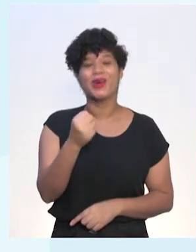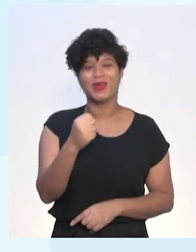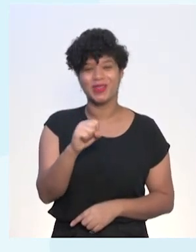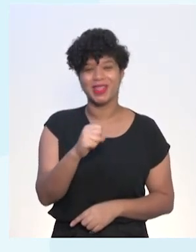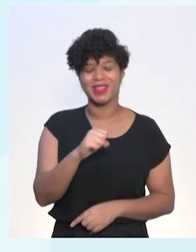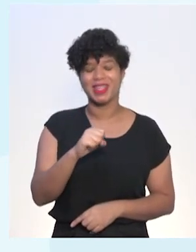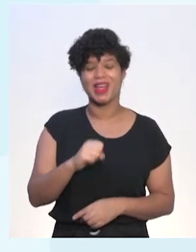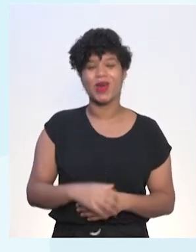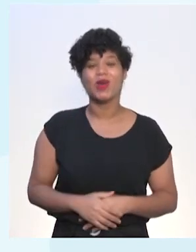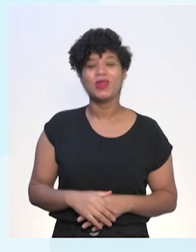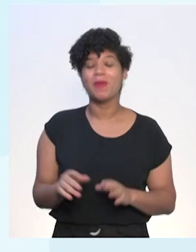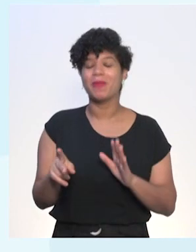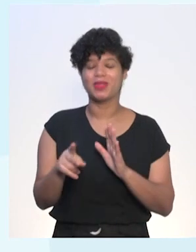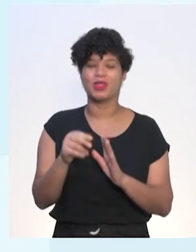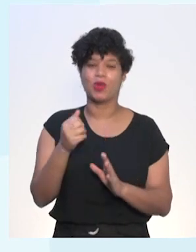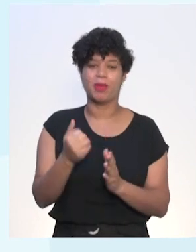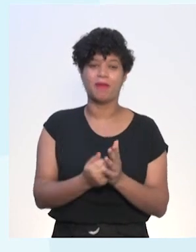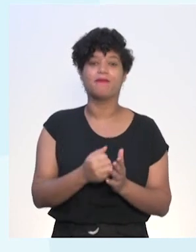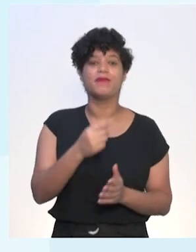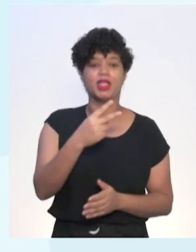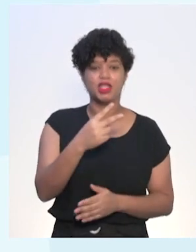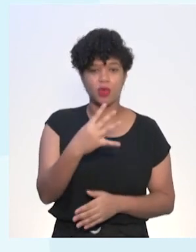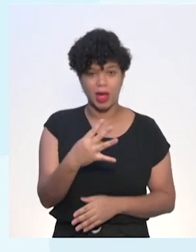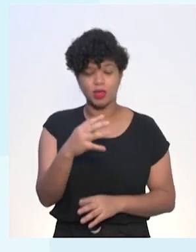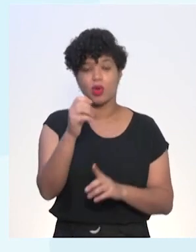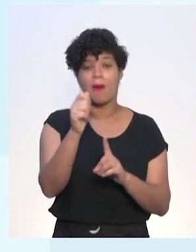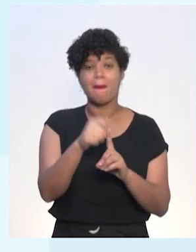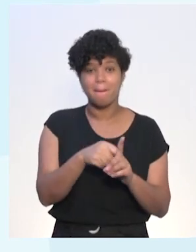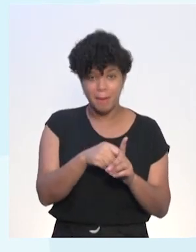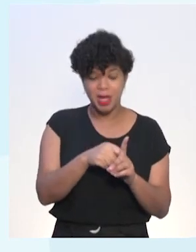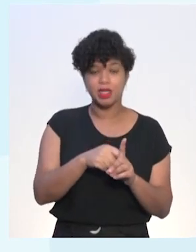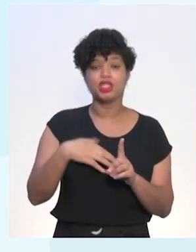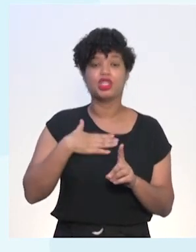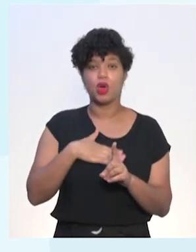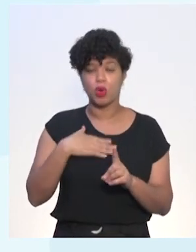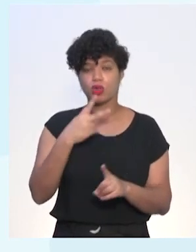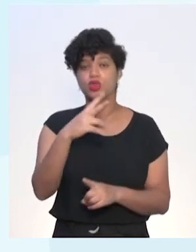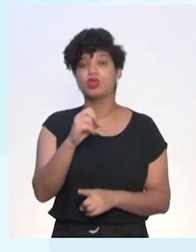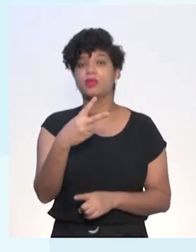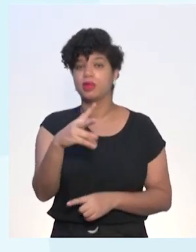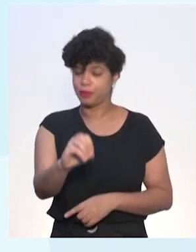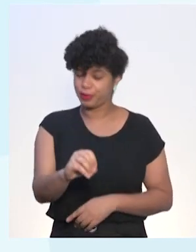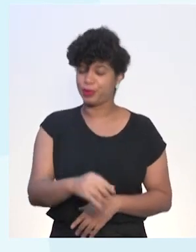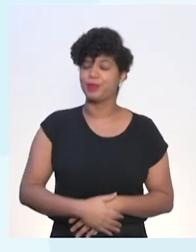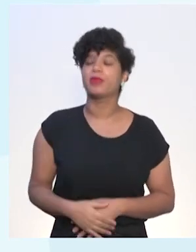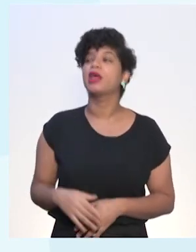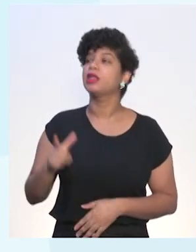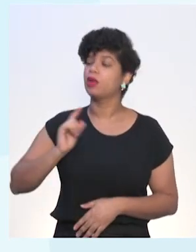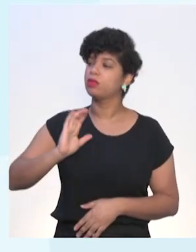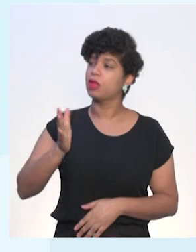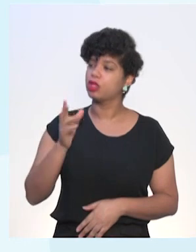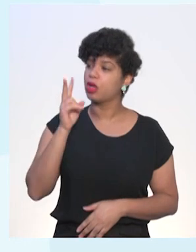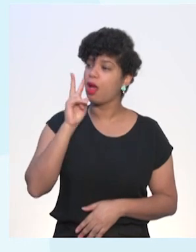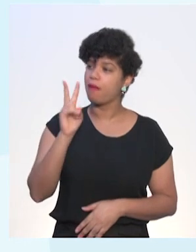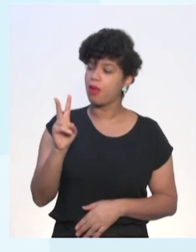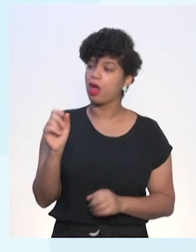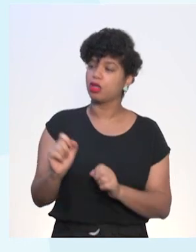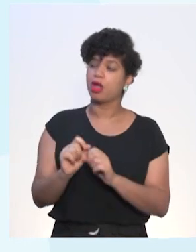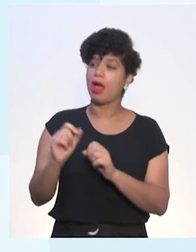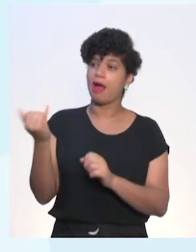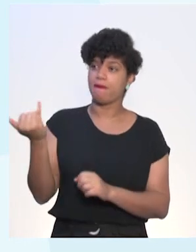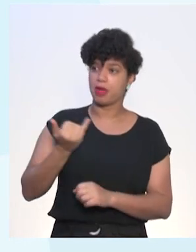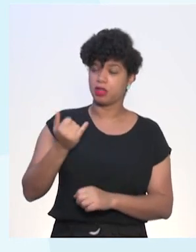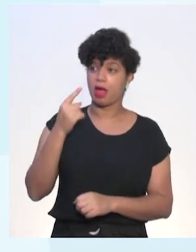e esse daqui saiu no Joca tá é do jornal Joca então o que que a gente vai precisar fazer a gente vai analisar esse